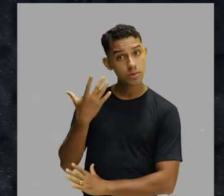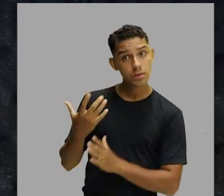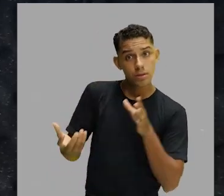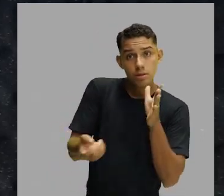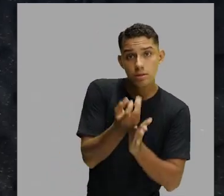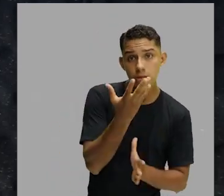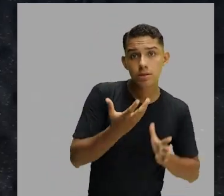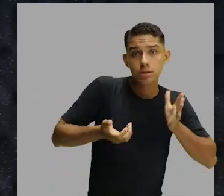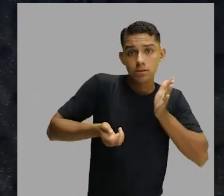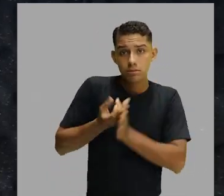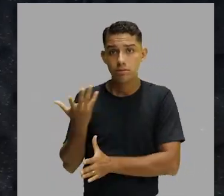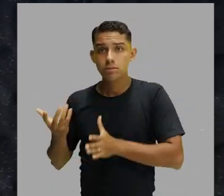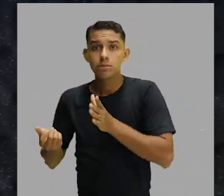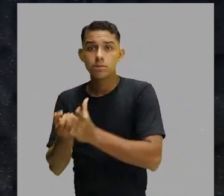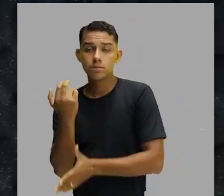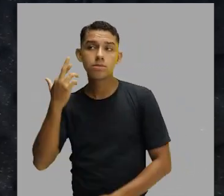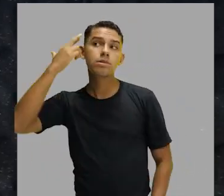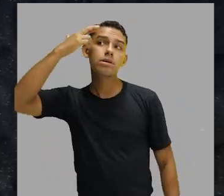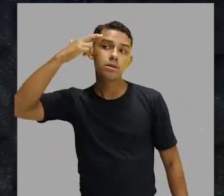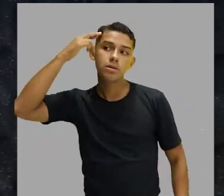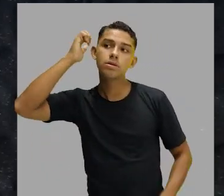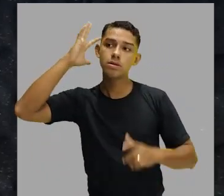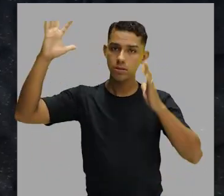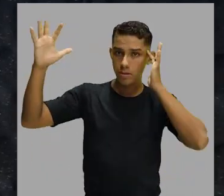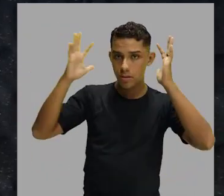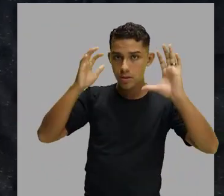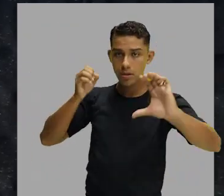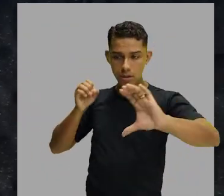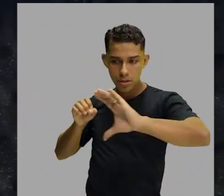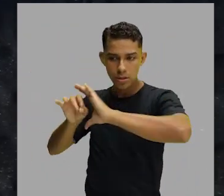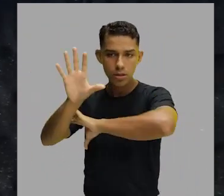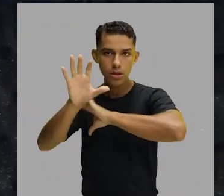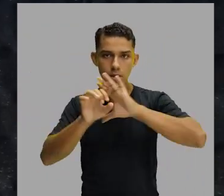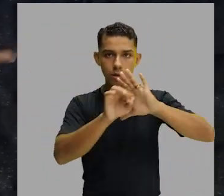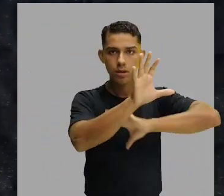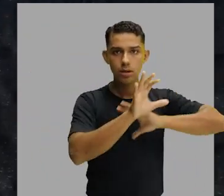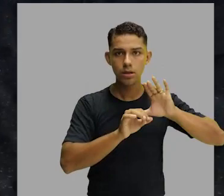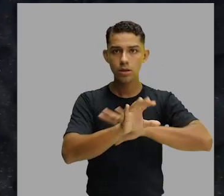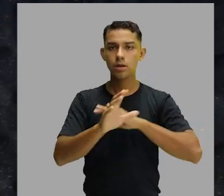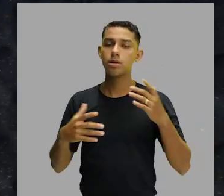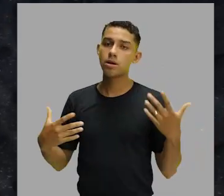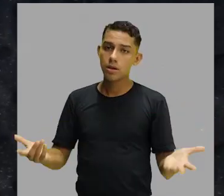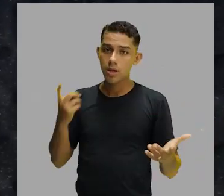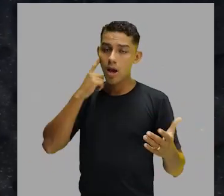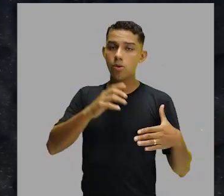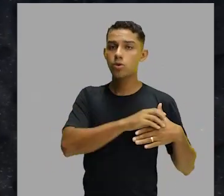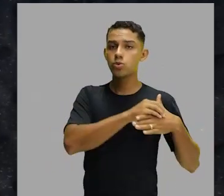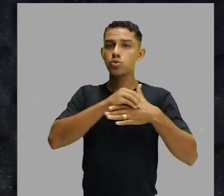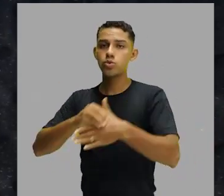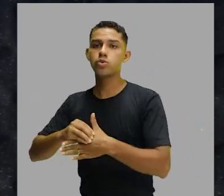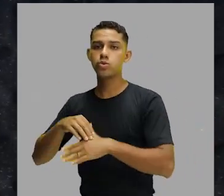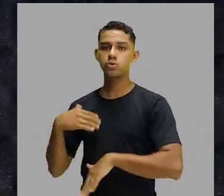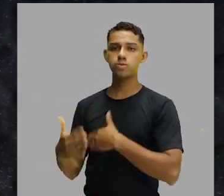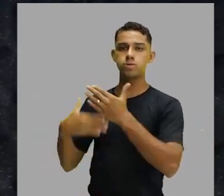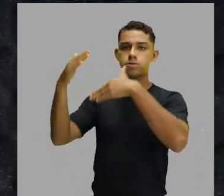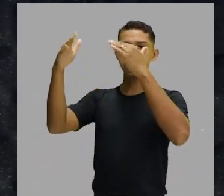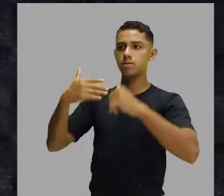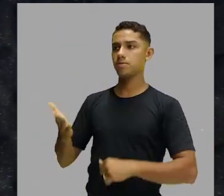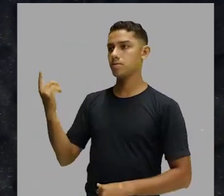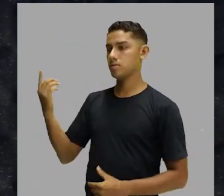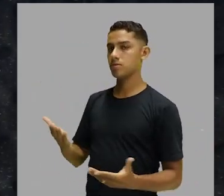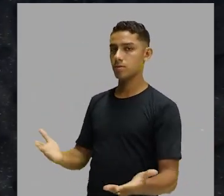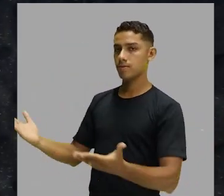grandes reflexões, uma época de publicações. Então, o Gutenberg traz esse grande avanço para a época. Olha